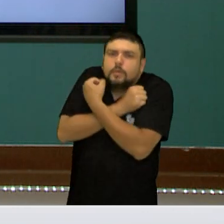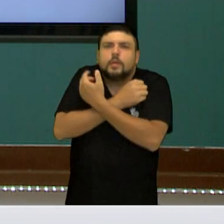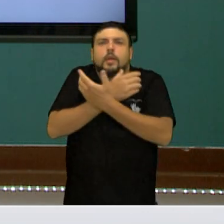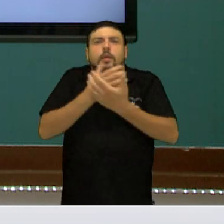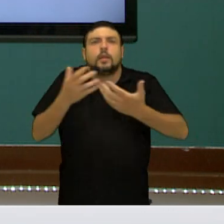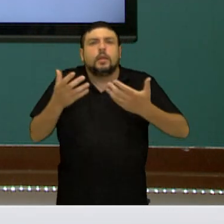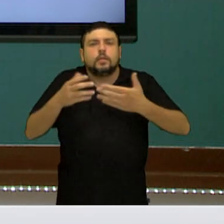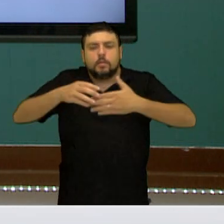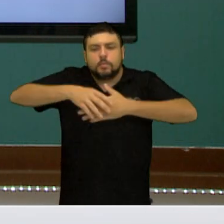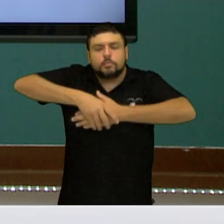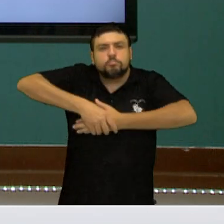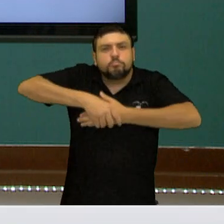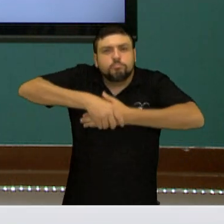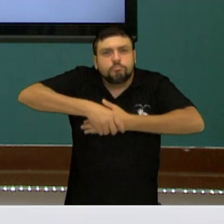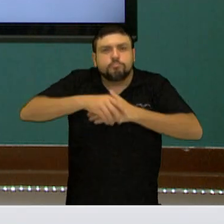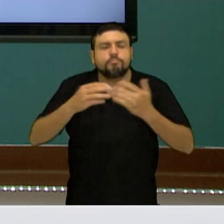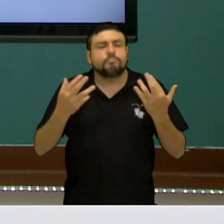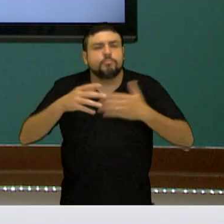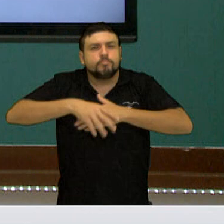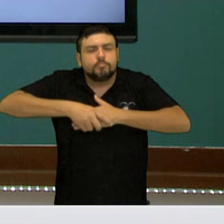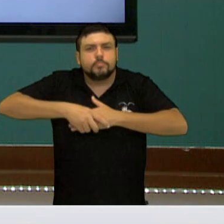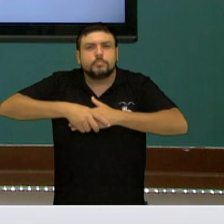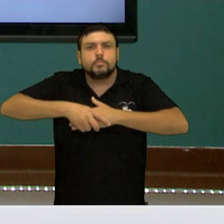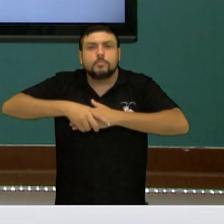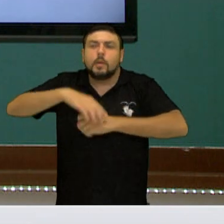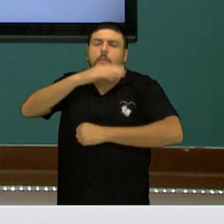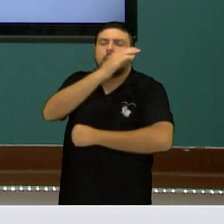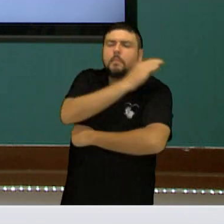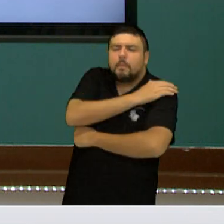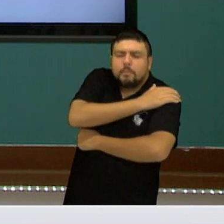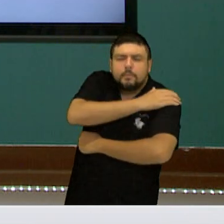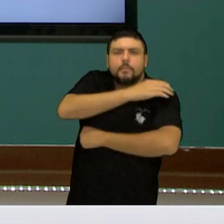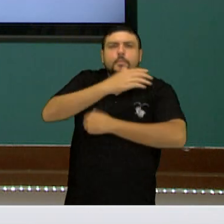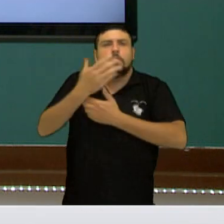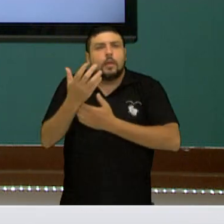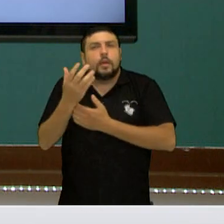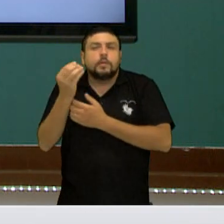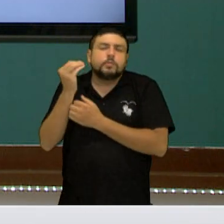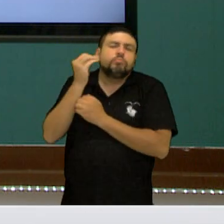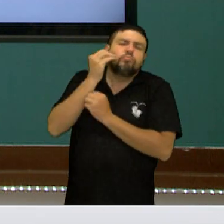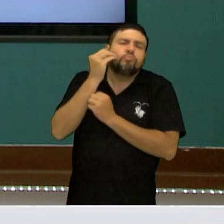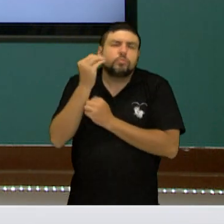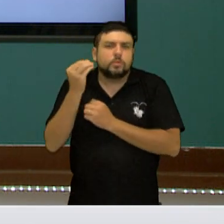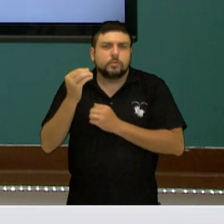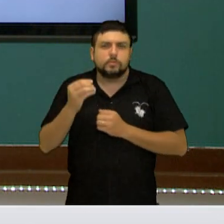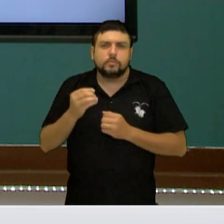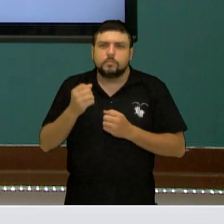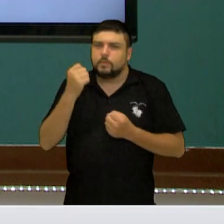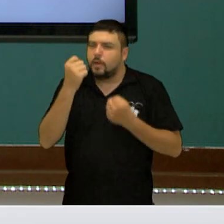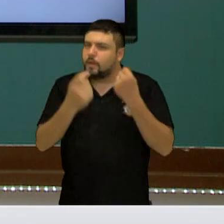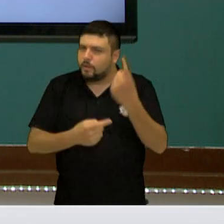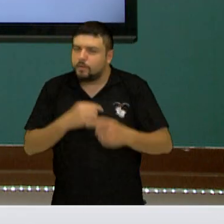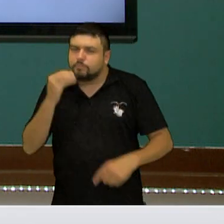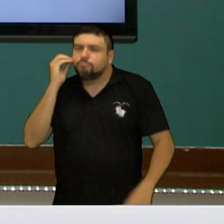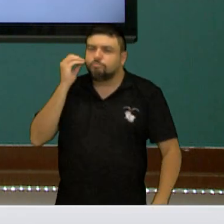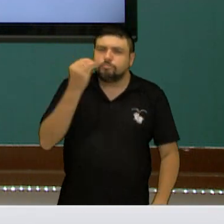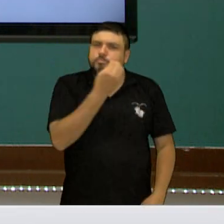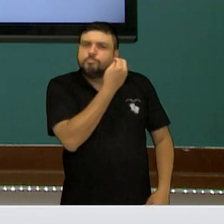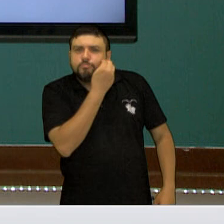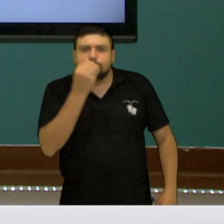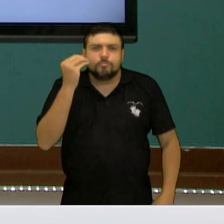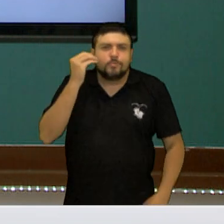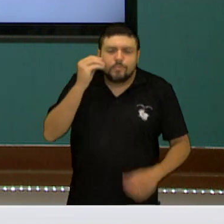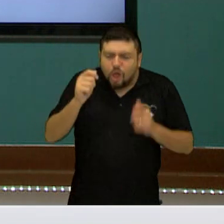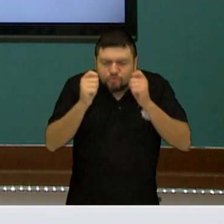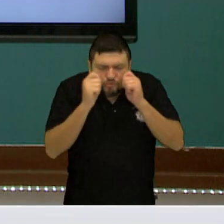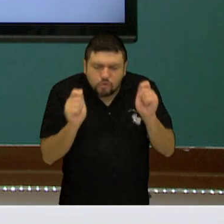é um aperto de mão, é uma batidinha no ombro, é um beijo, ou às vezes 3, né? Porque as tias